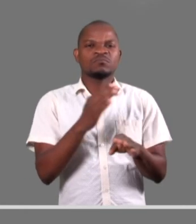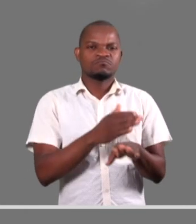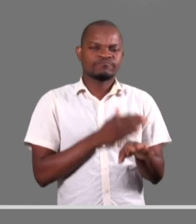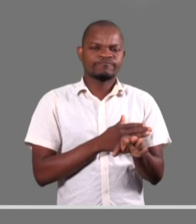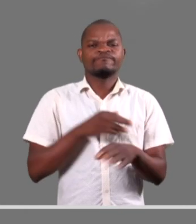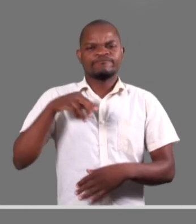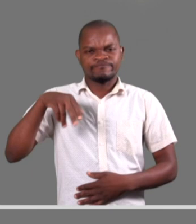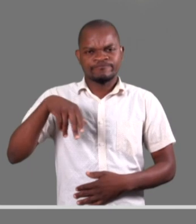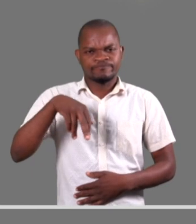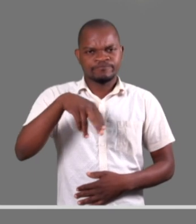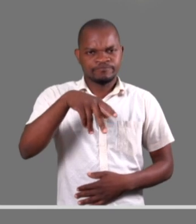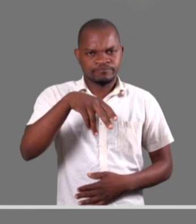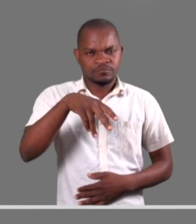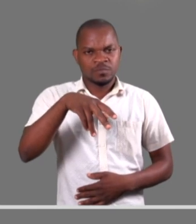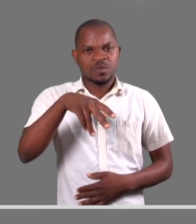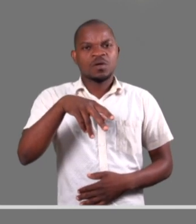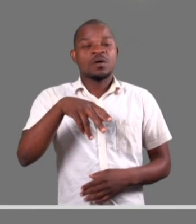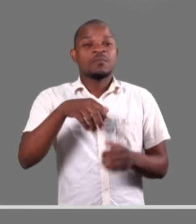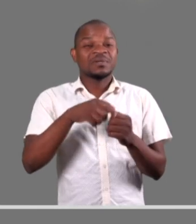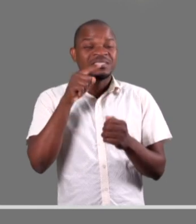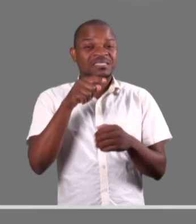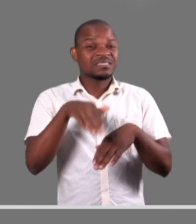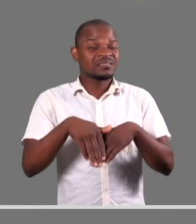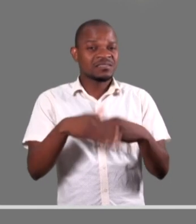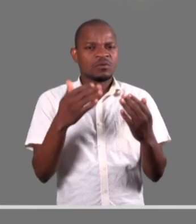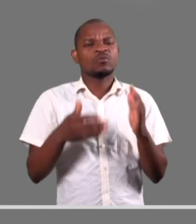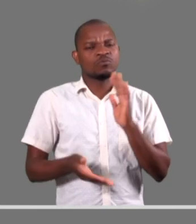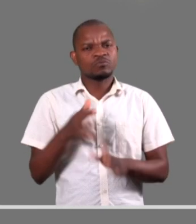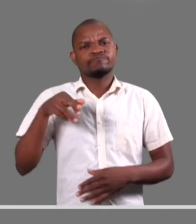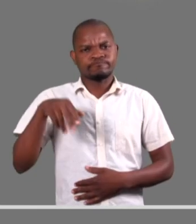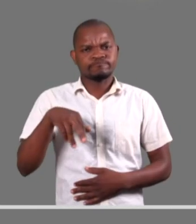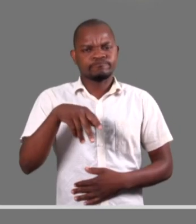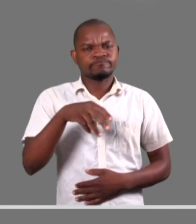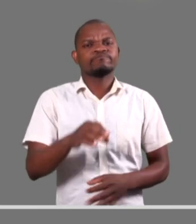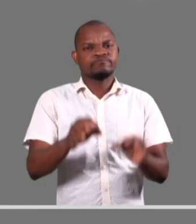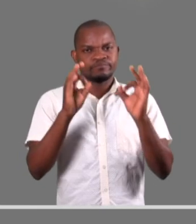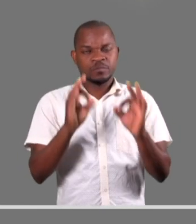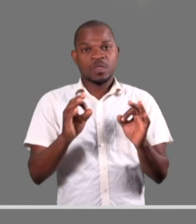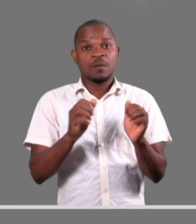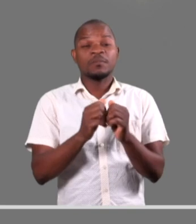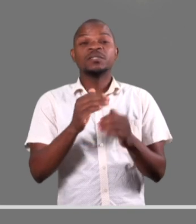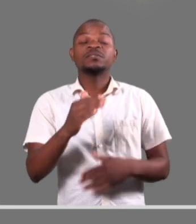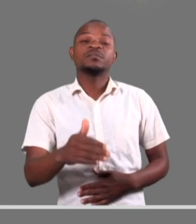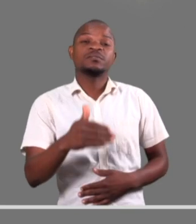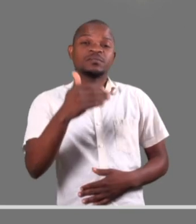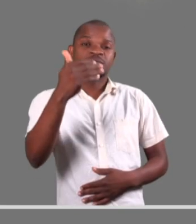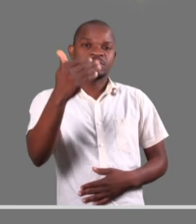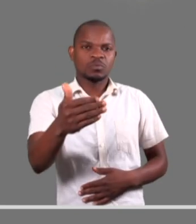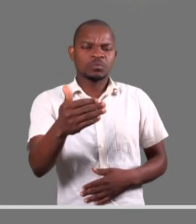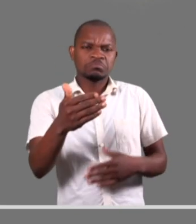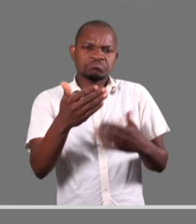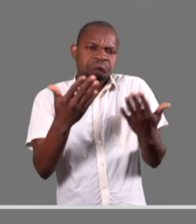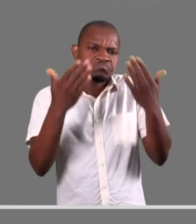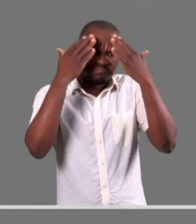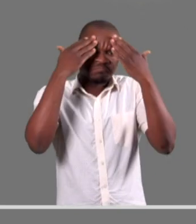atravessar a estrada no vulcão, no dia 25 de janeiro. Atravessei a primeira faixa, quando estava na segunda,